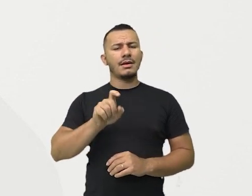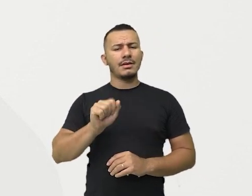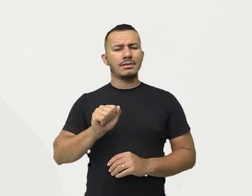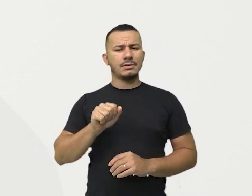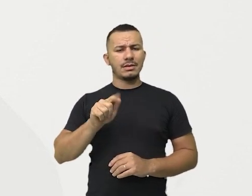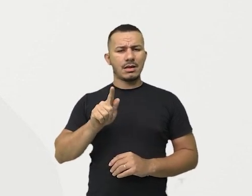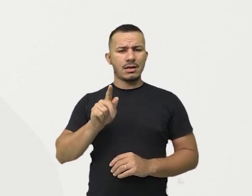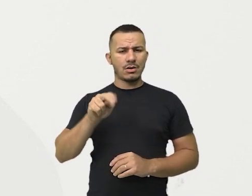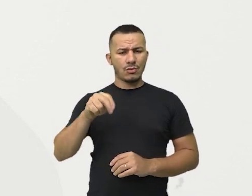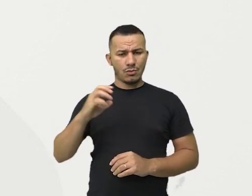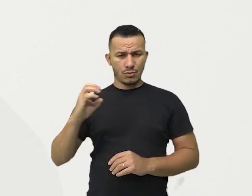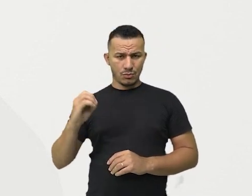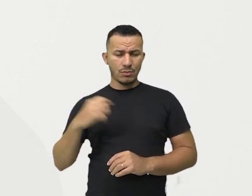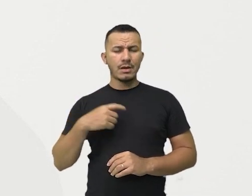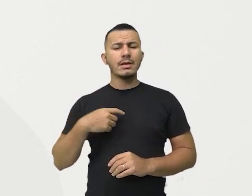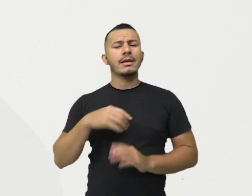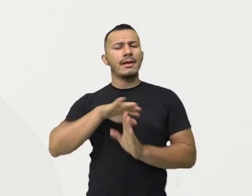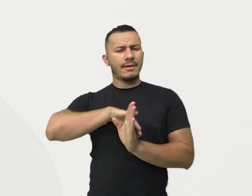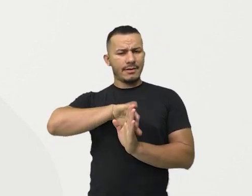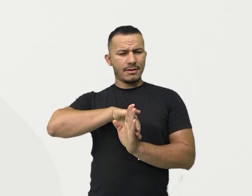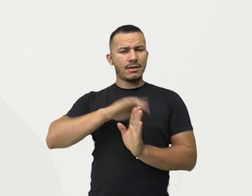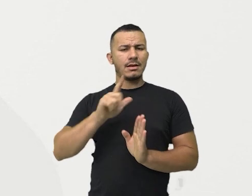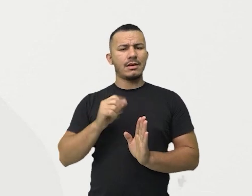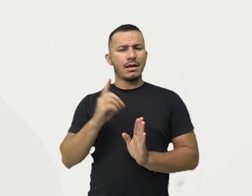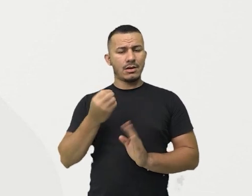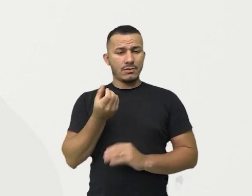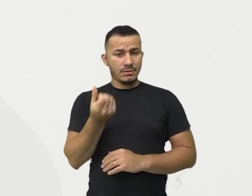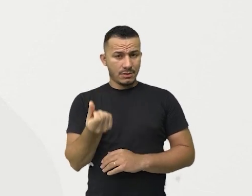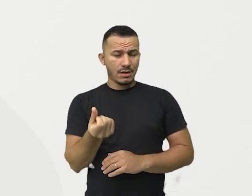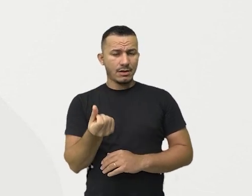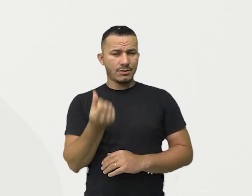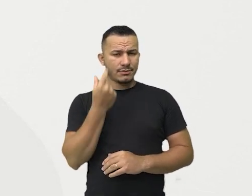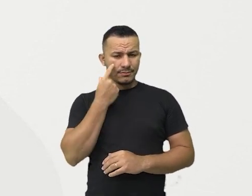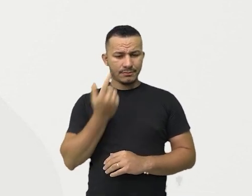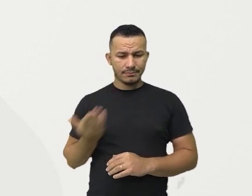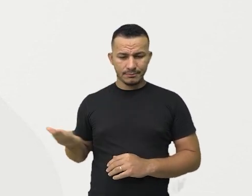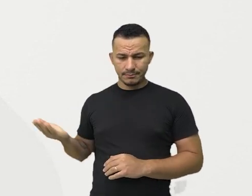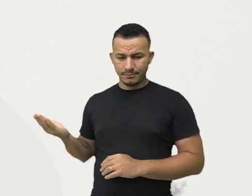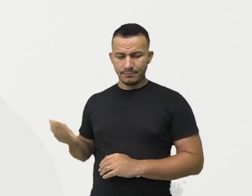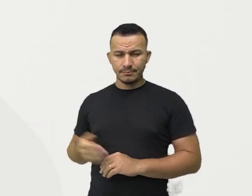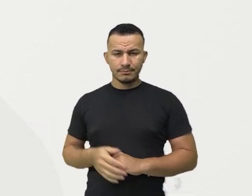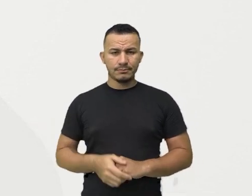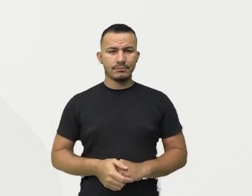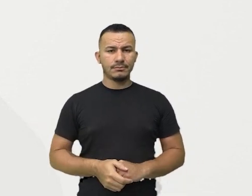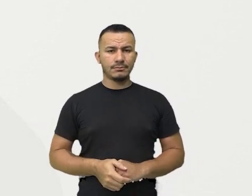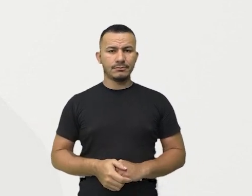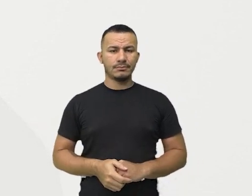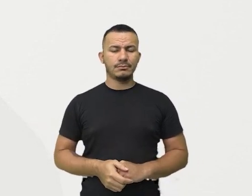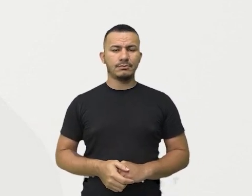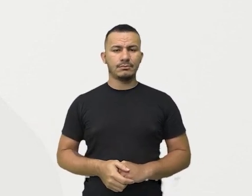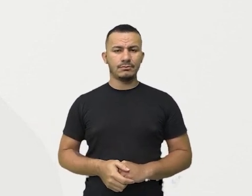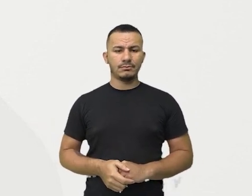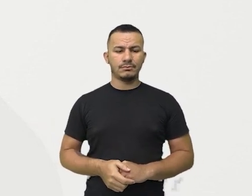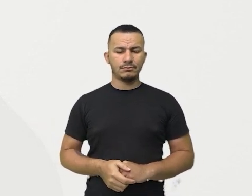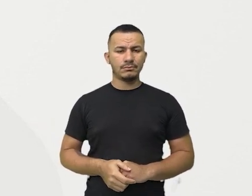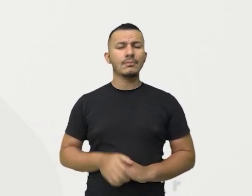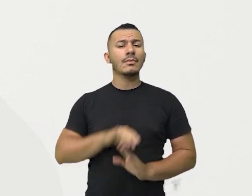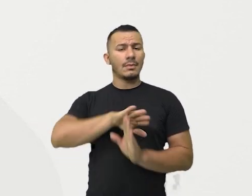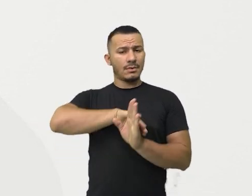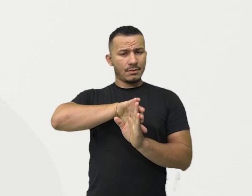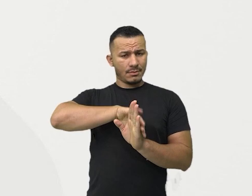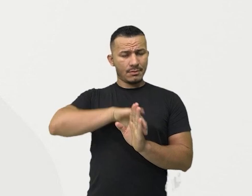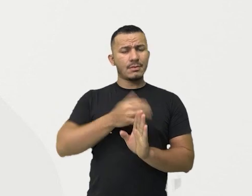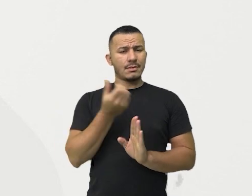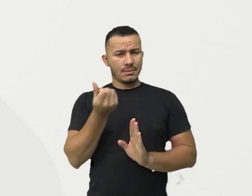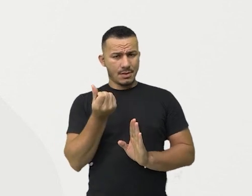uma figura que tem 6 lados, olha só. Relembrando aqui, ó, 1, 2, 3, 4, 5, 6 lados, tá